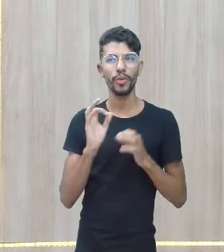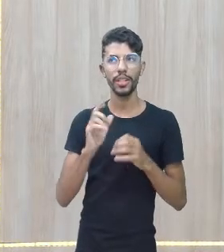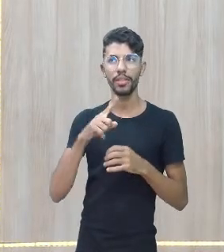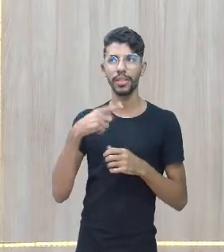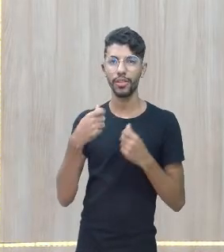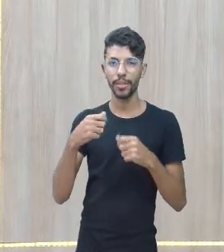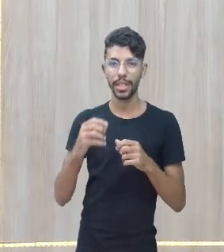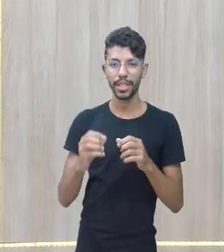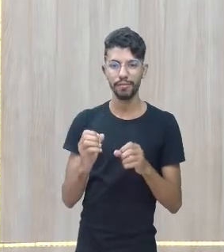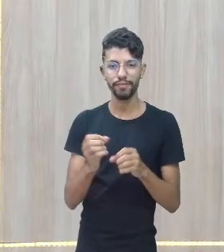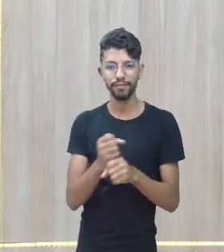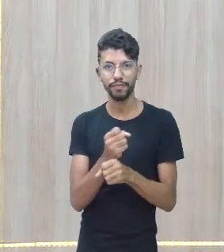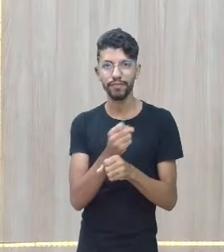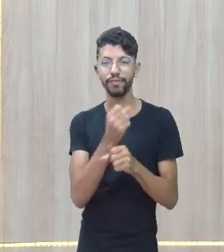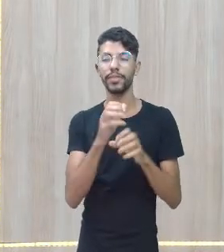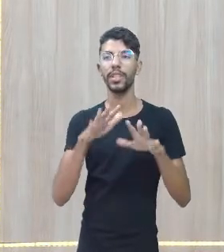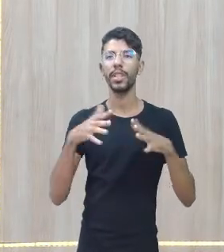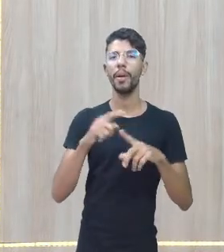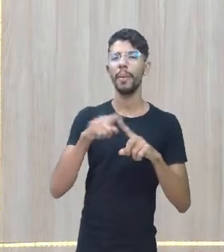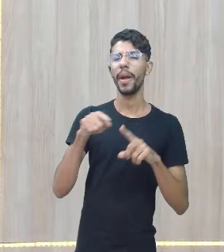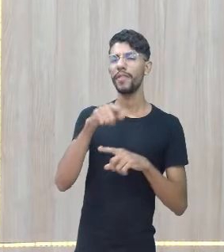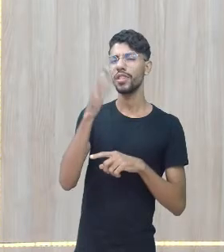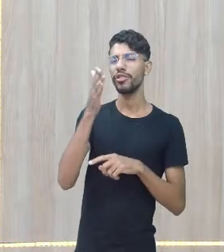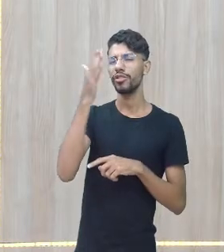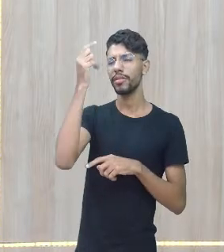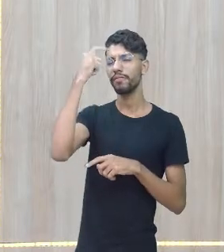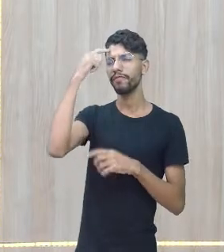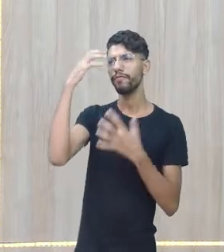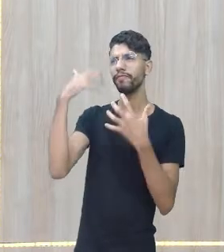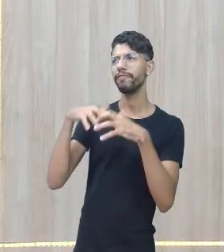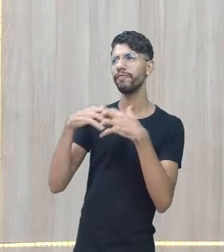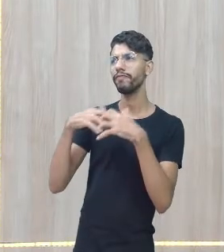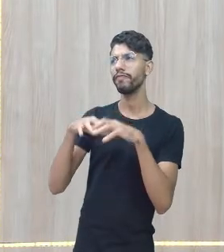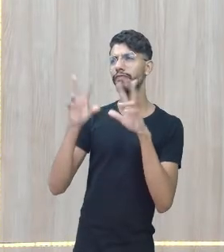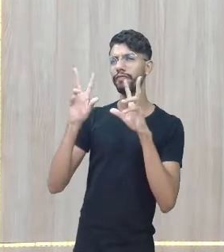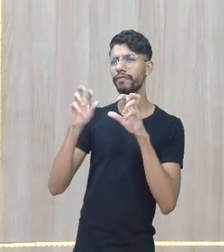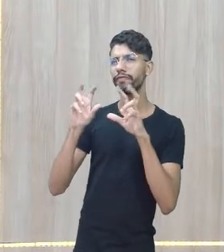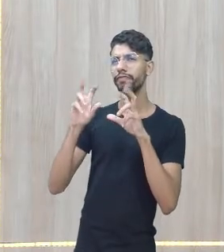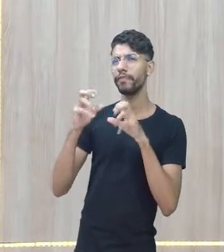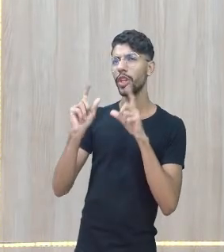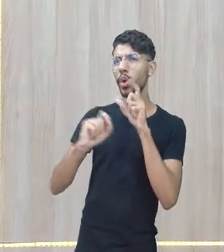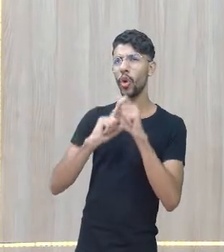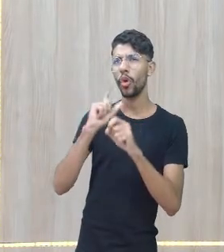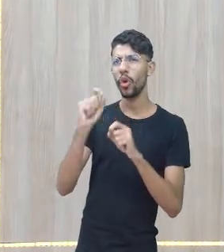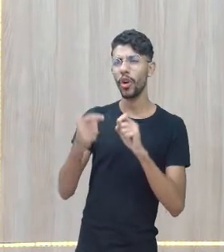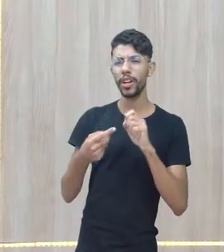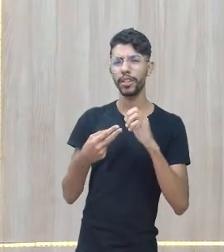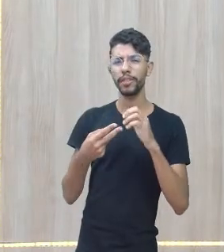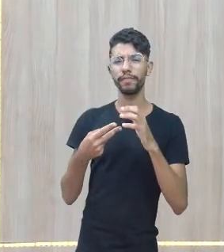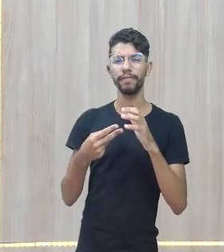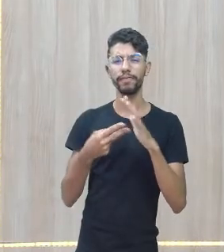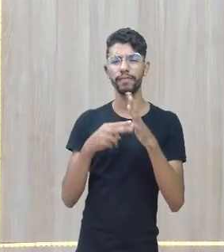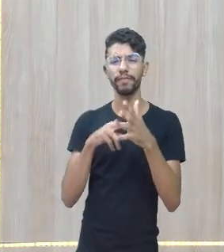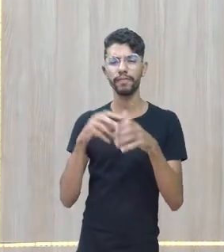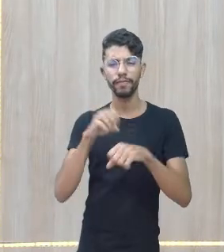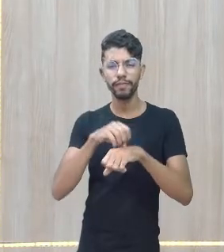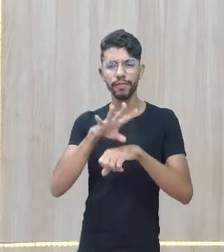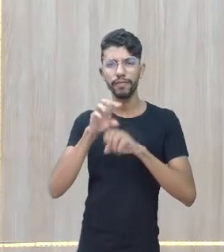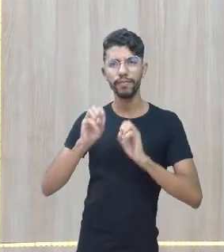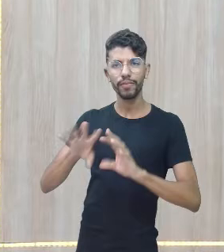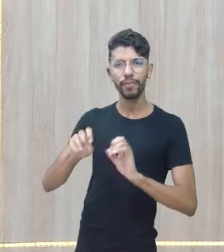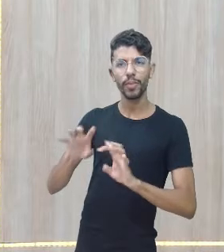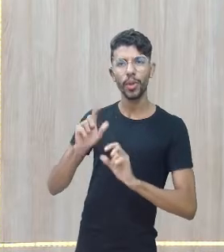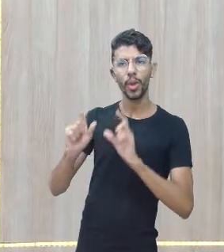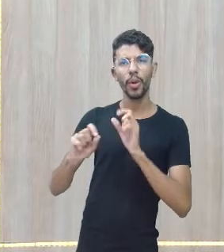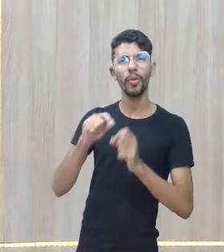precisa montar. Mas será que você já parou para pensar e para refletir o que é um tutorial? Você conseguiria dizer